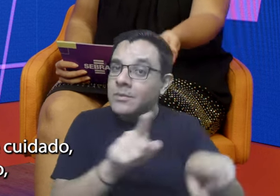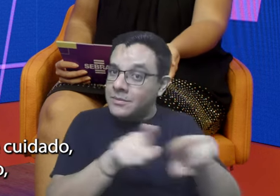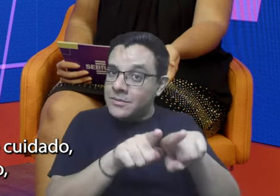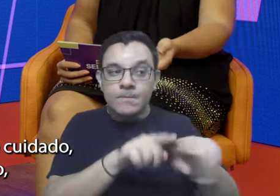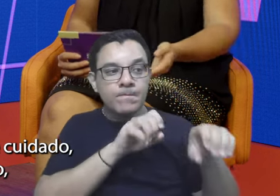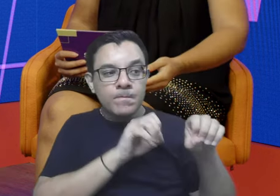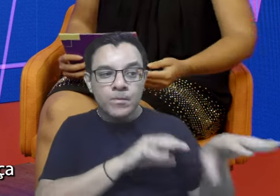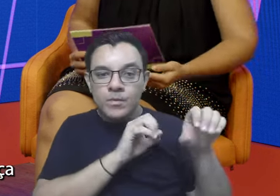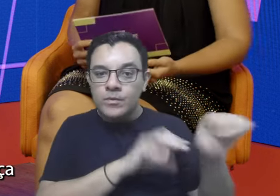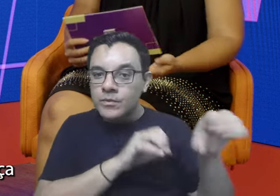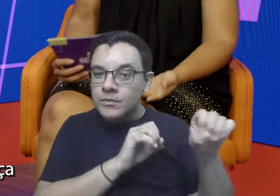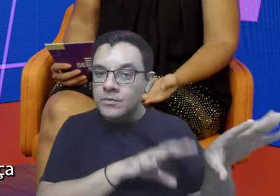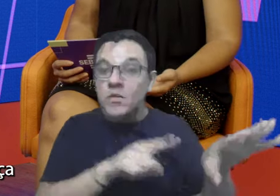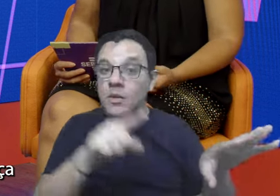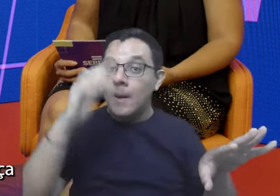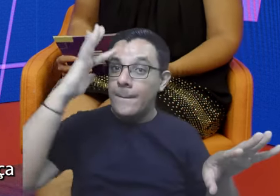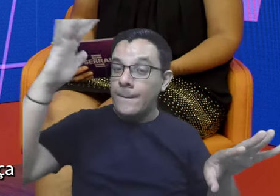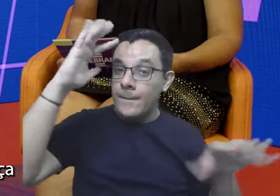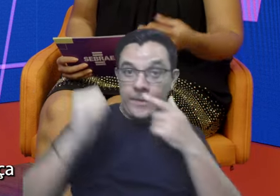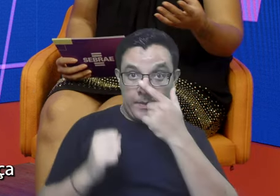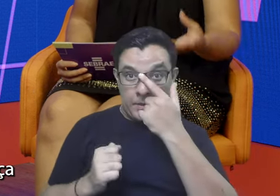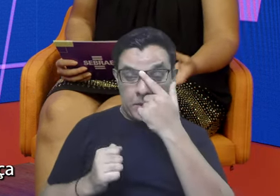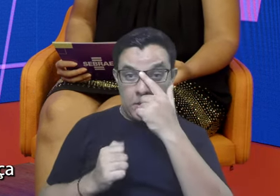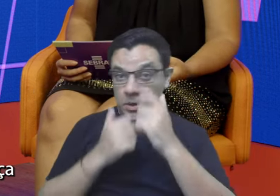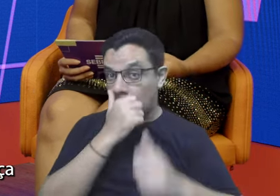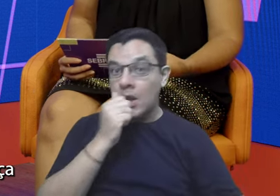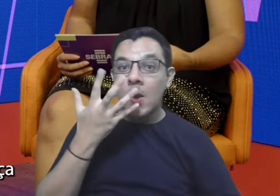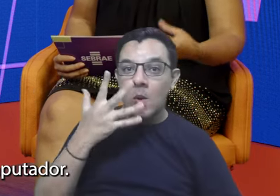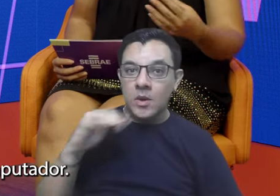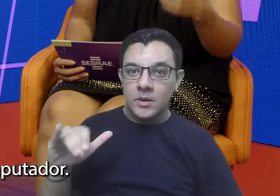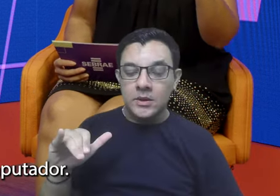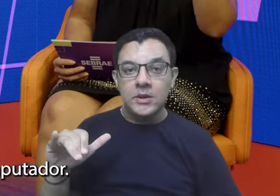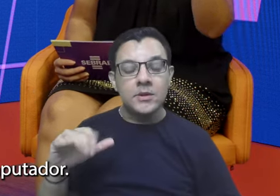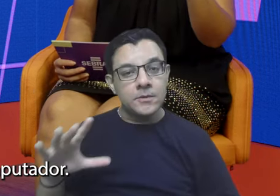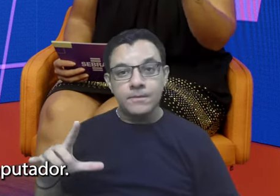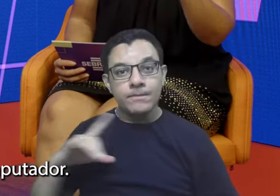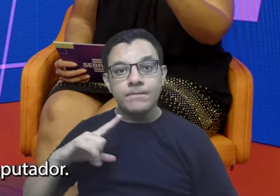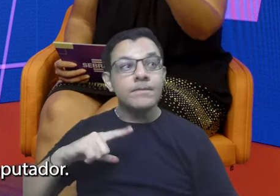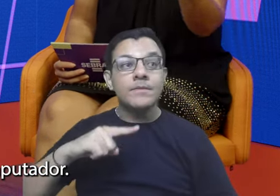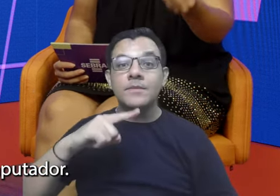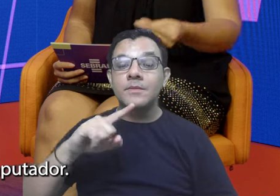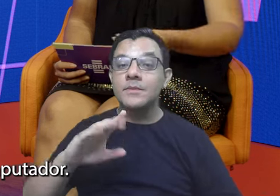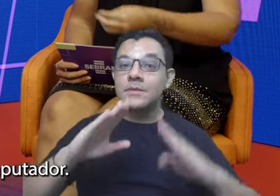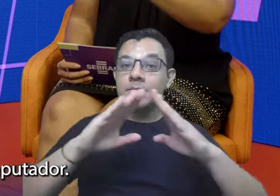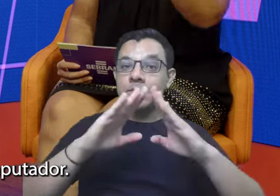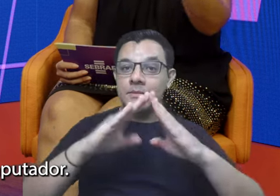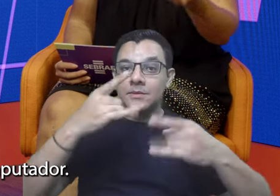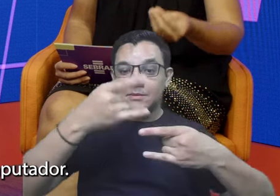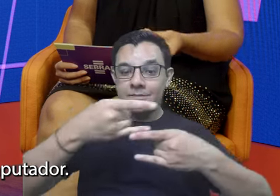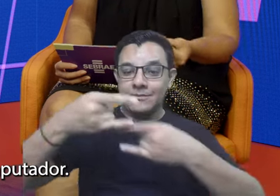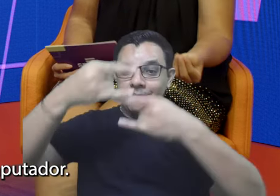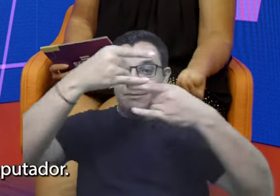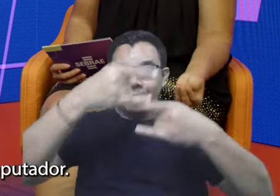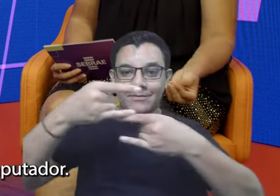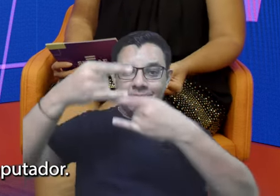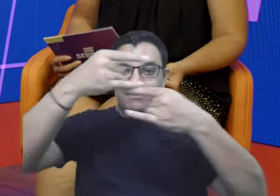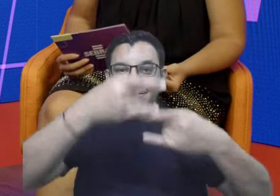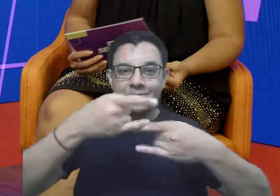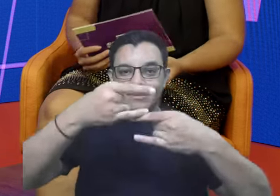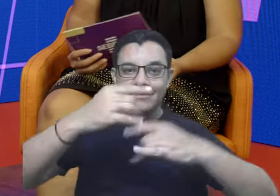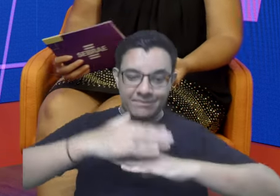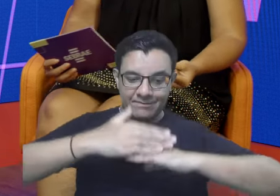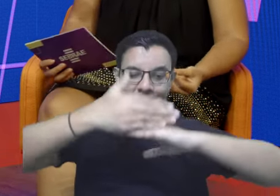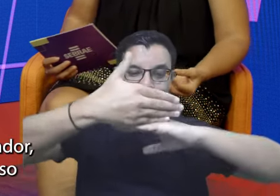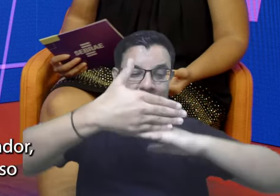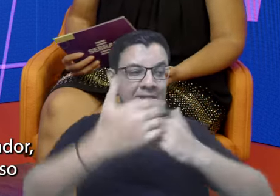educação né porque imagina uma criança ser educada por meio de um de um computador né